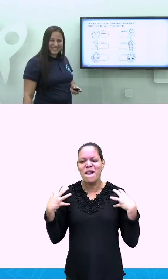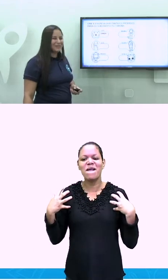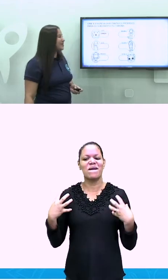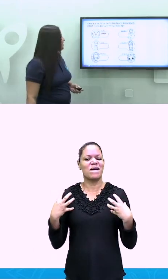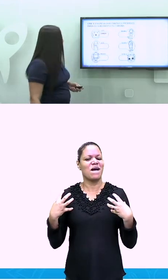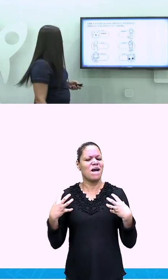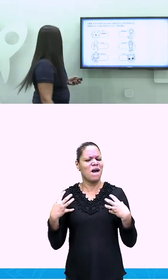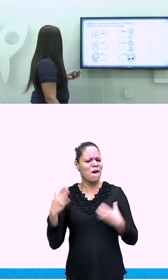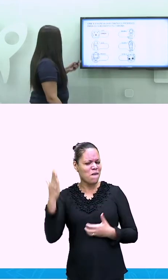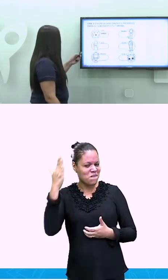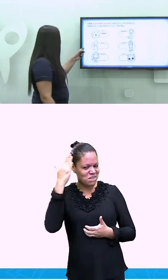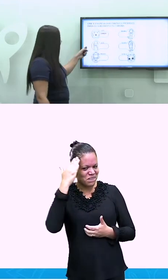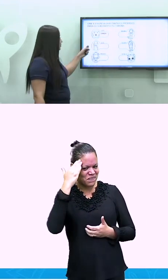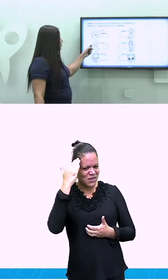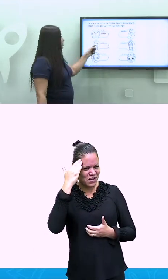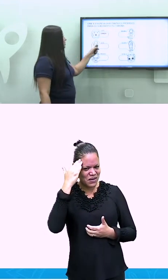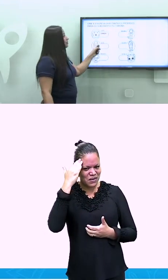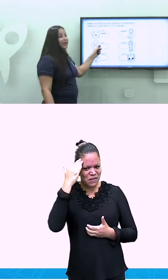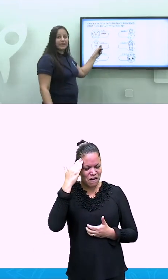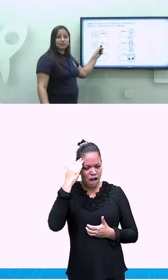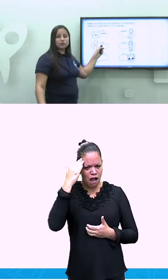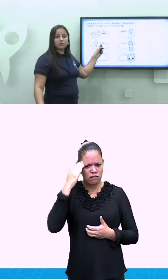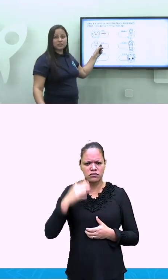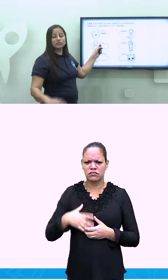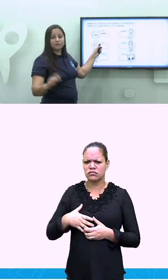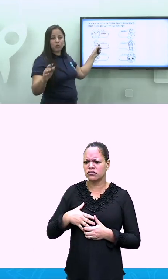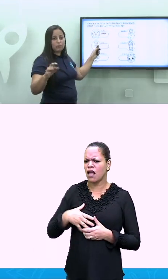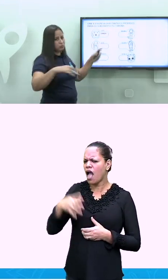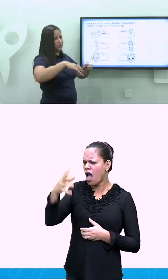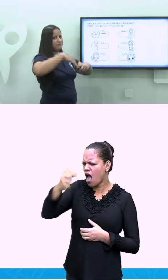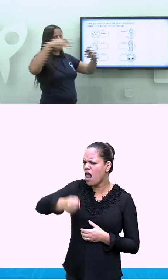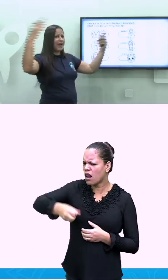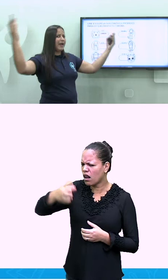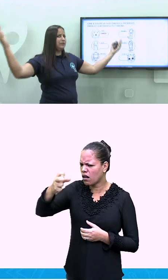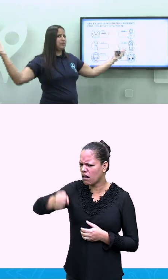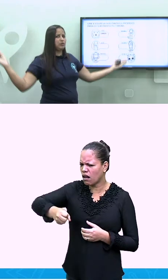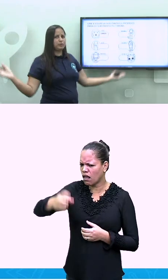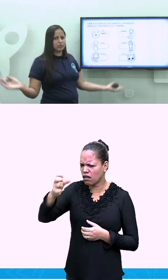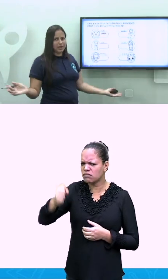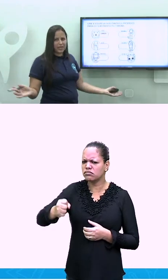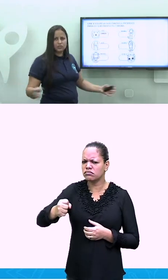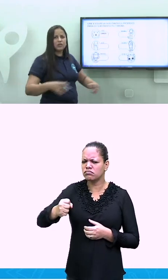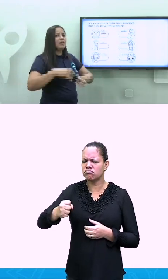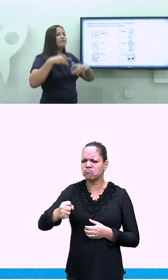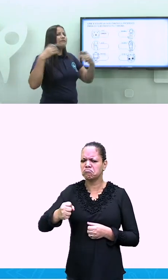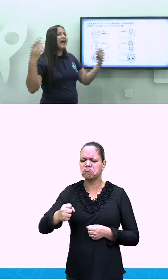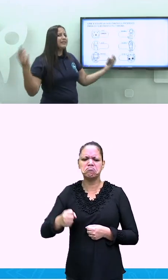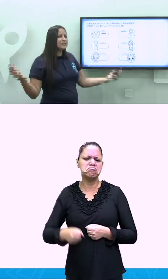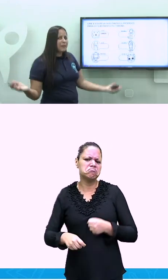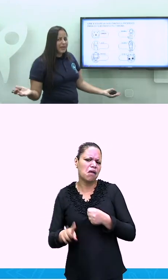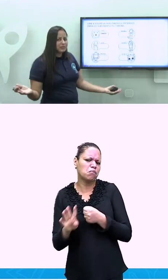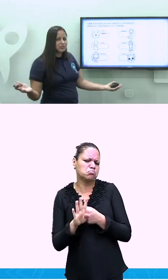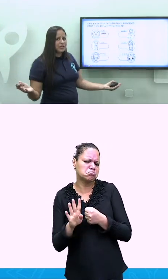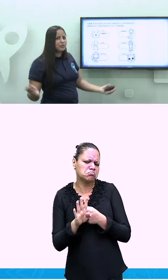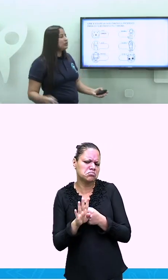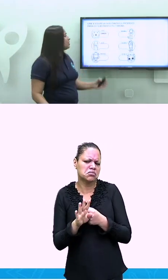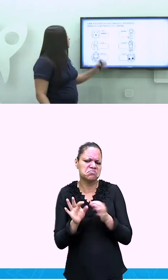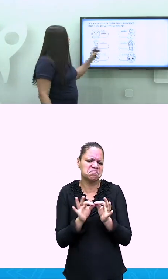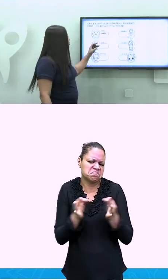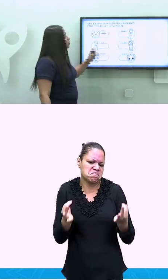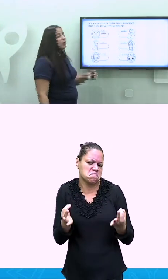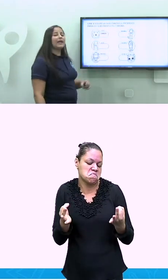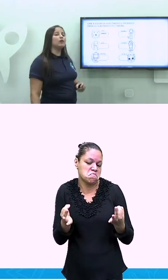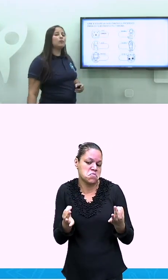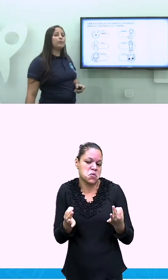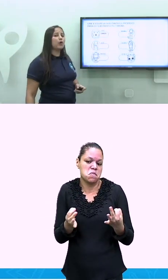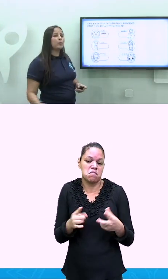chama Simba. Leite. Leite é um substantivo comum. Tem vários tipos de leite, várias marcas de leite. Para a